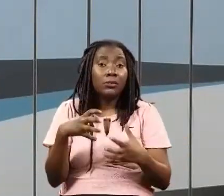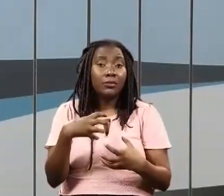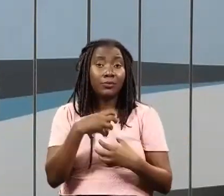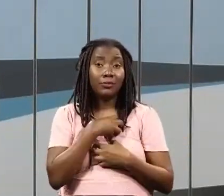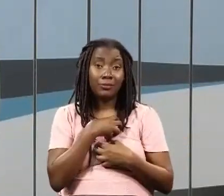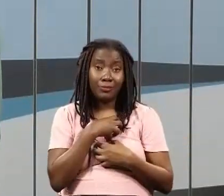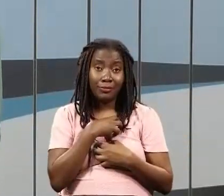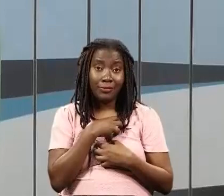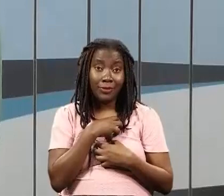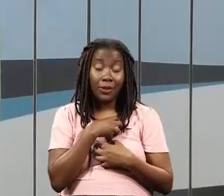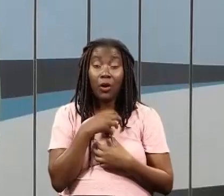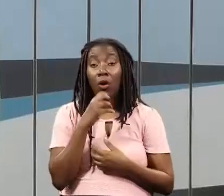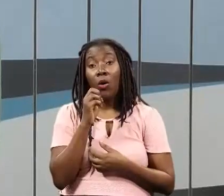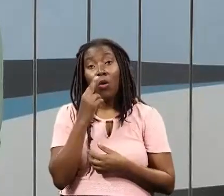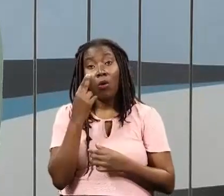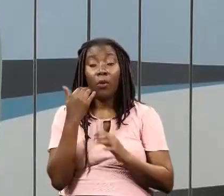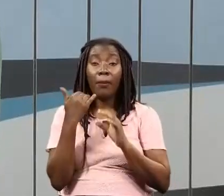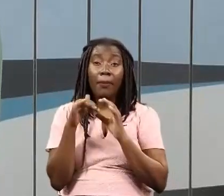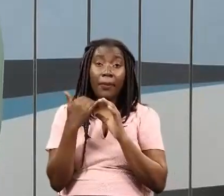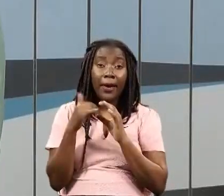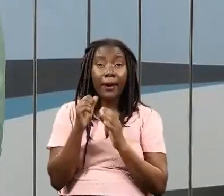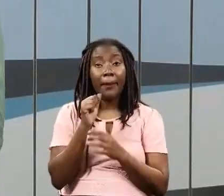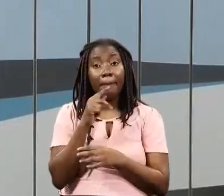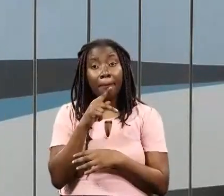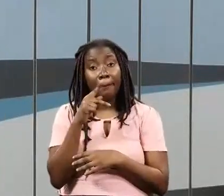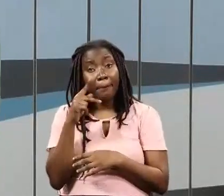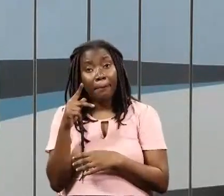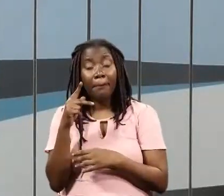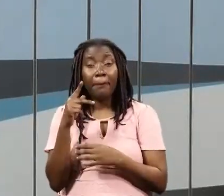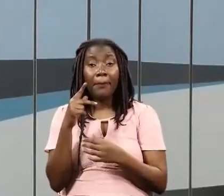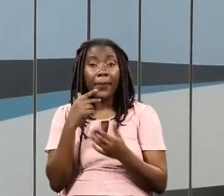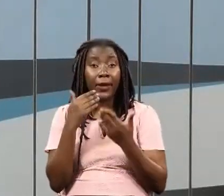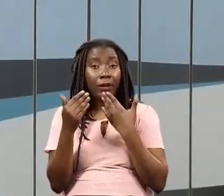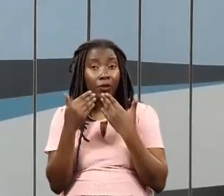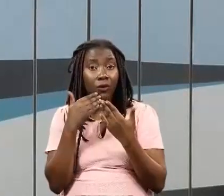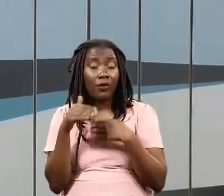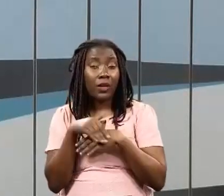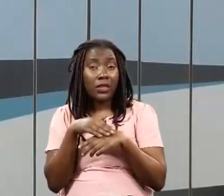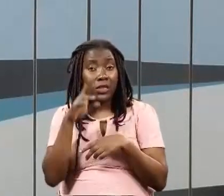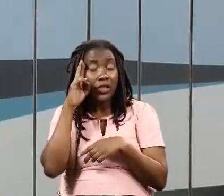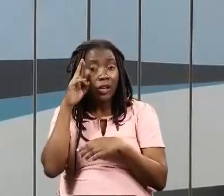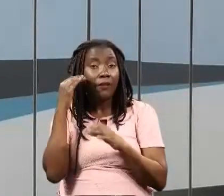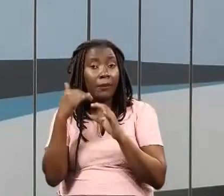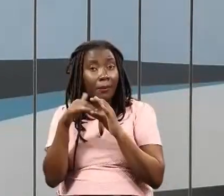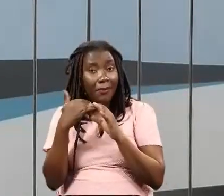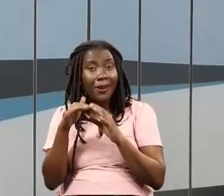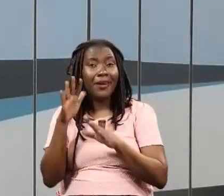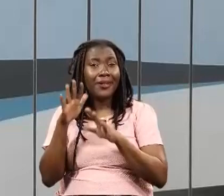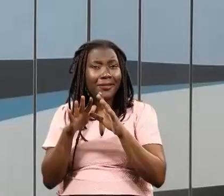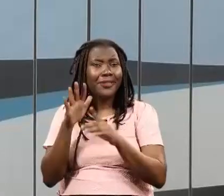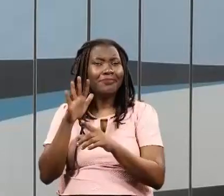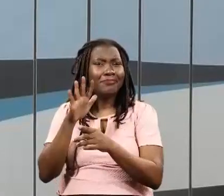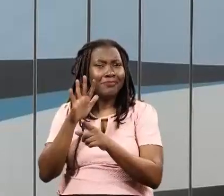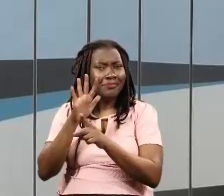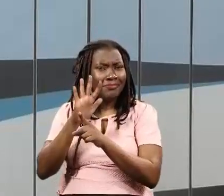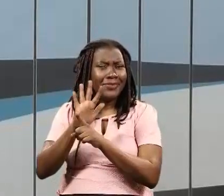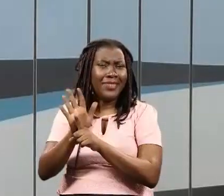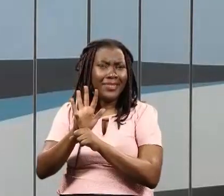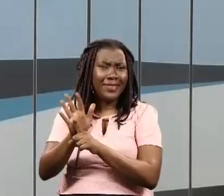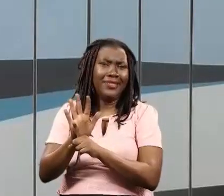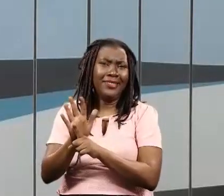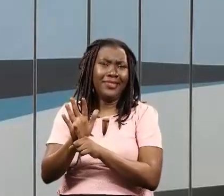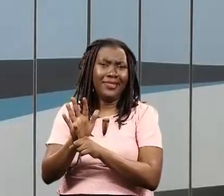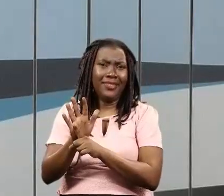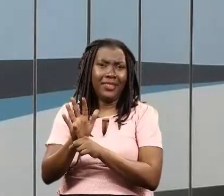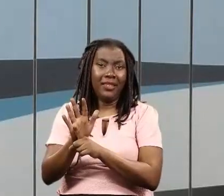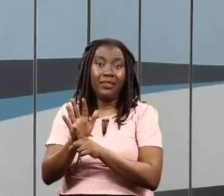Gatilhos, né? Ou as mensagens nos aplicativos de conversação que os chefes mandam, muitas vezes cometem assédios, né? Falando no contexto do trabalho. Sim, exato.